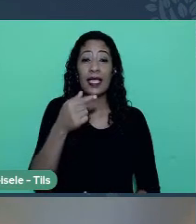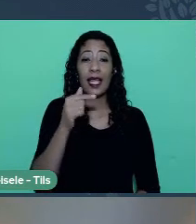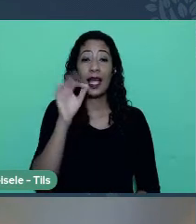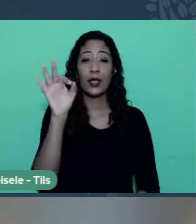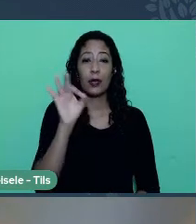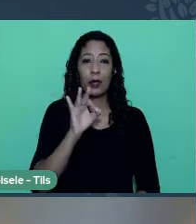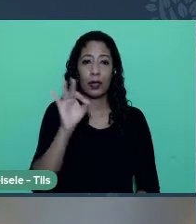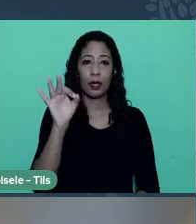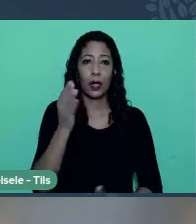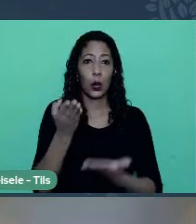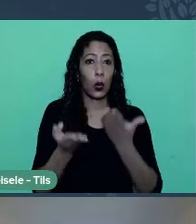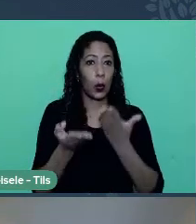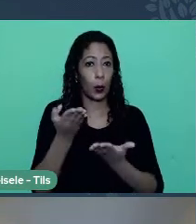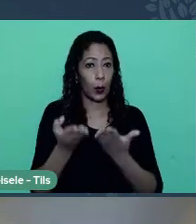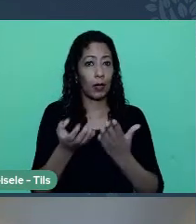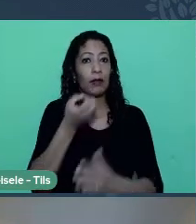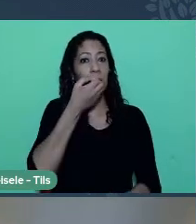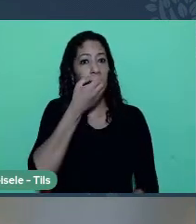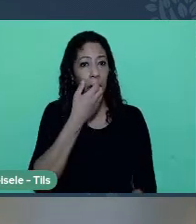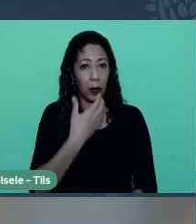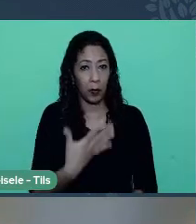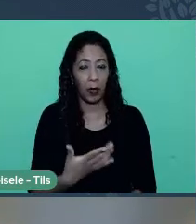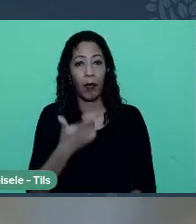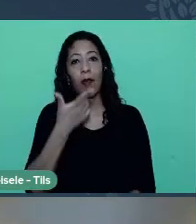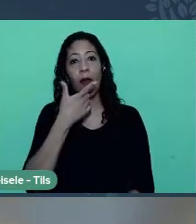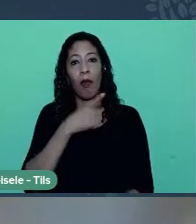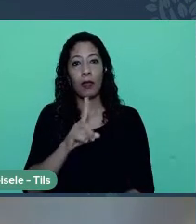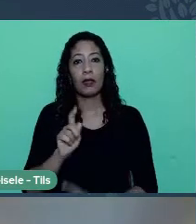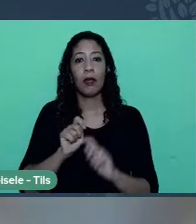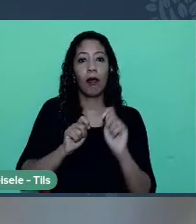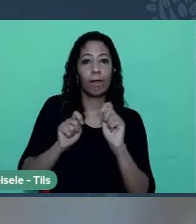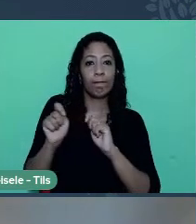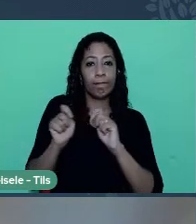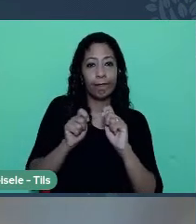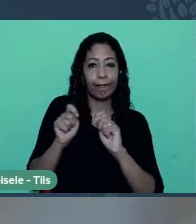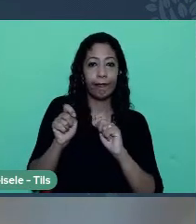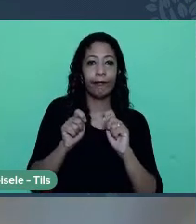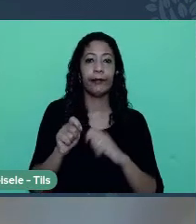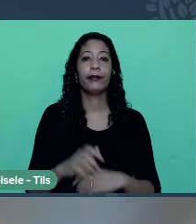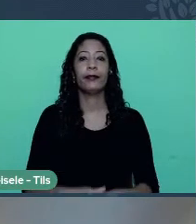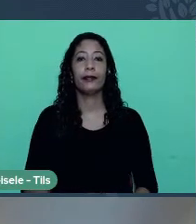que é uma coisa muito boa, teve um melhor controle clínico.